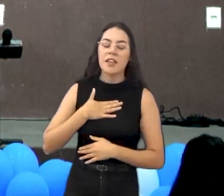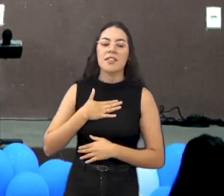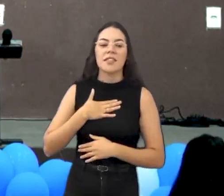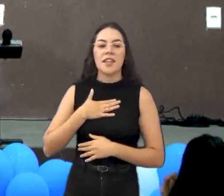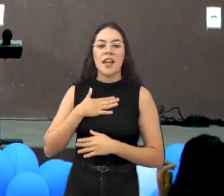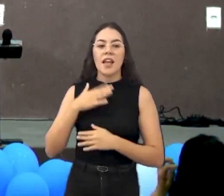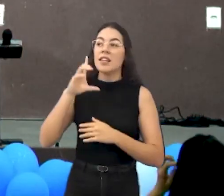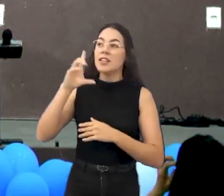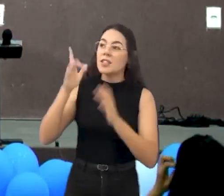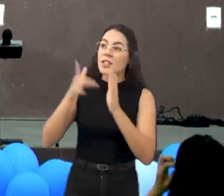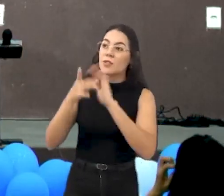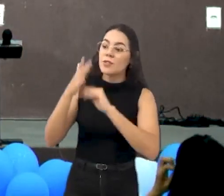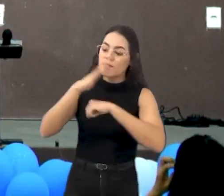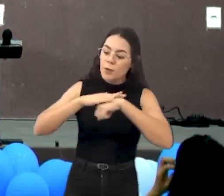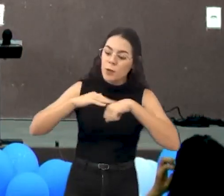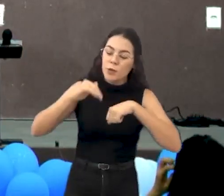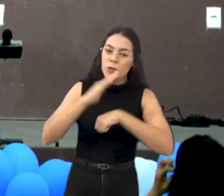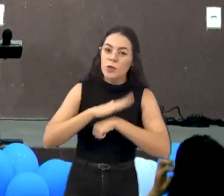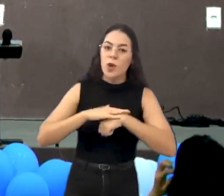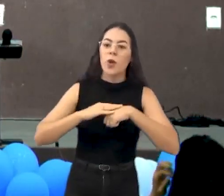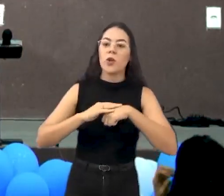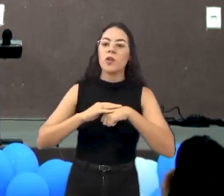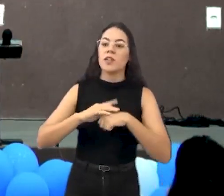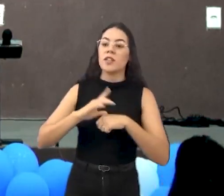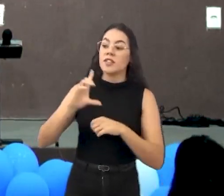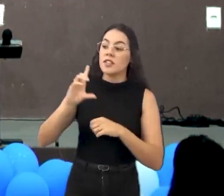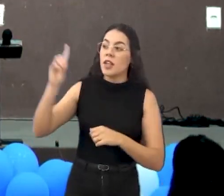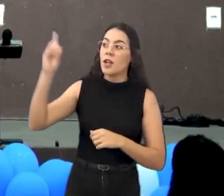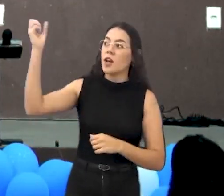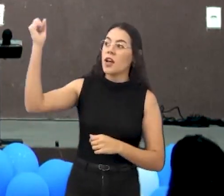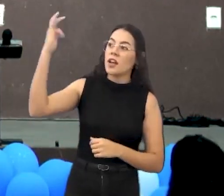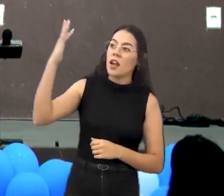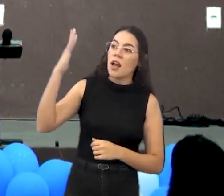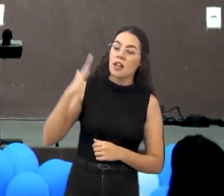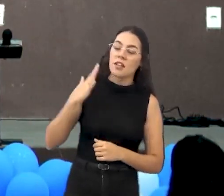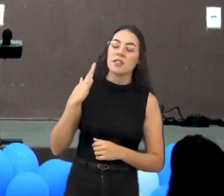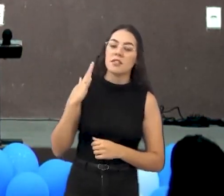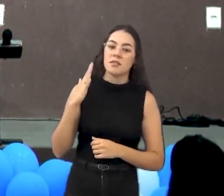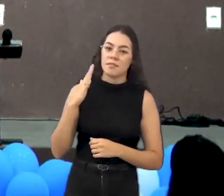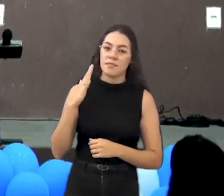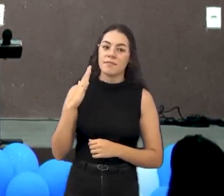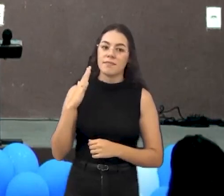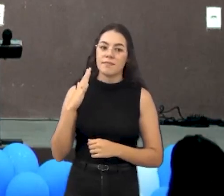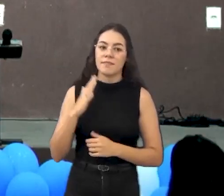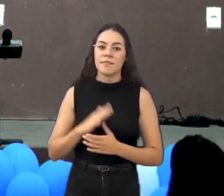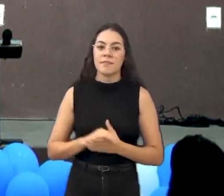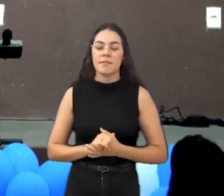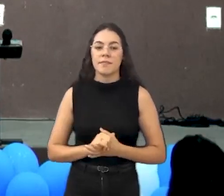meu consolo, Ele é a graça de Deus para mim.